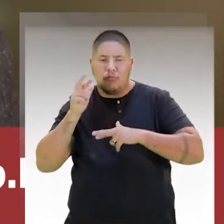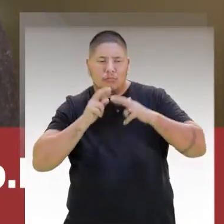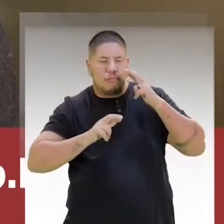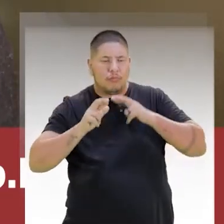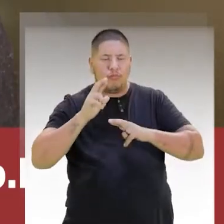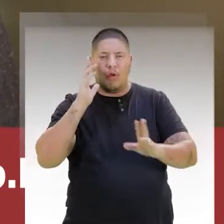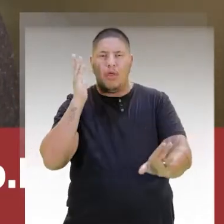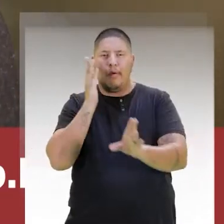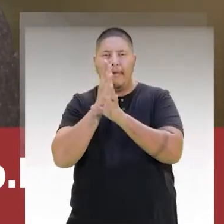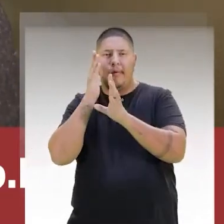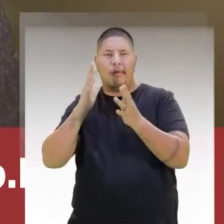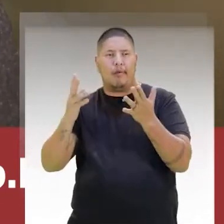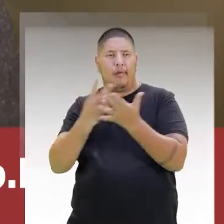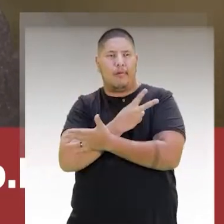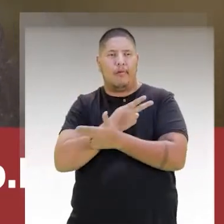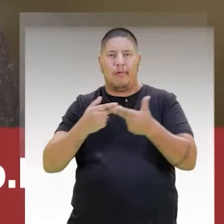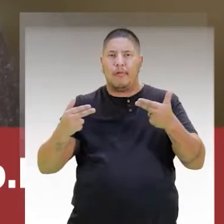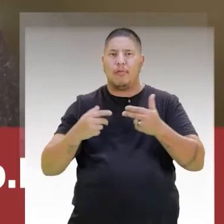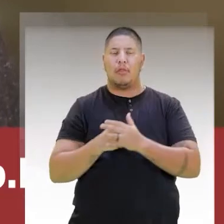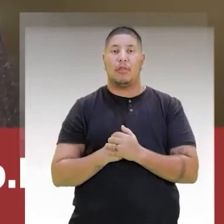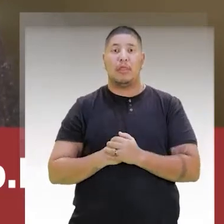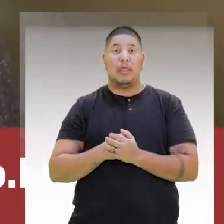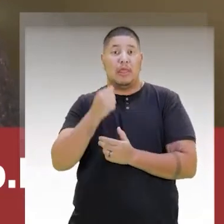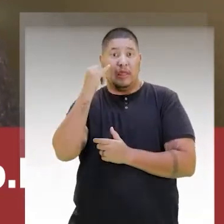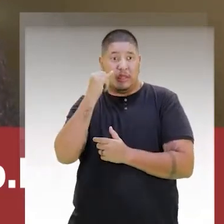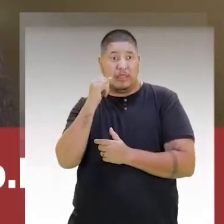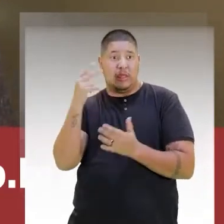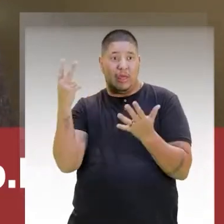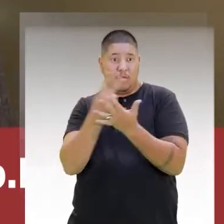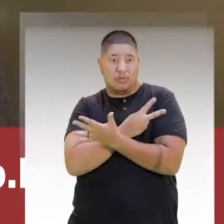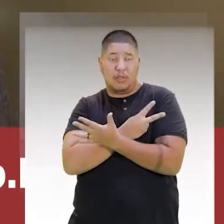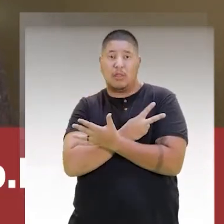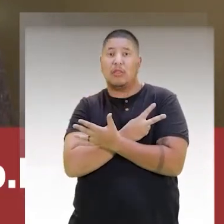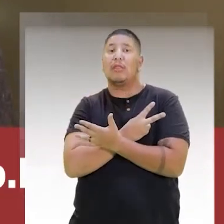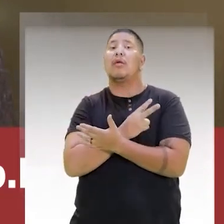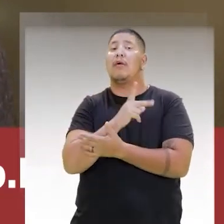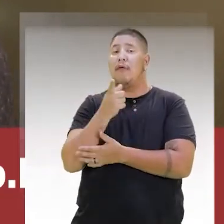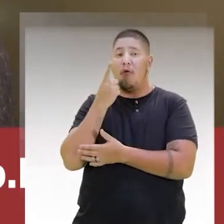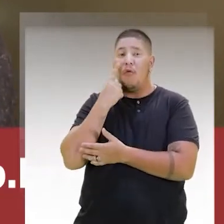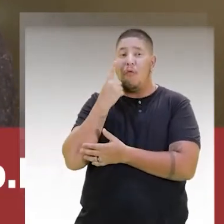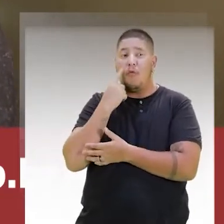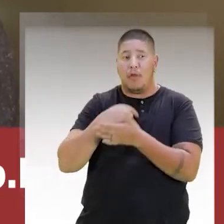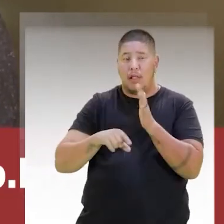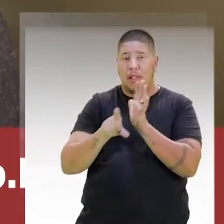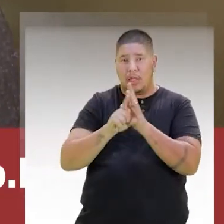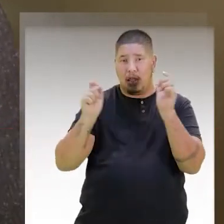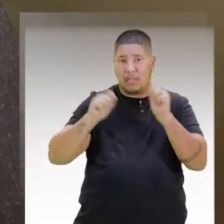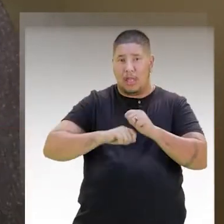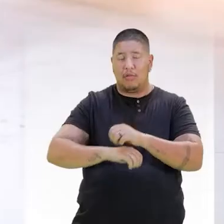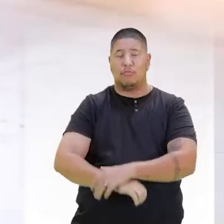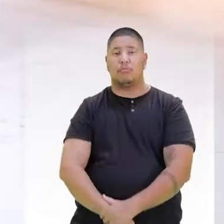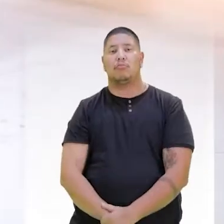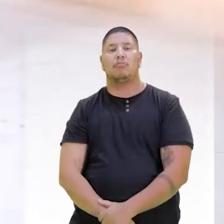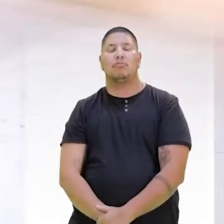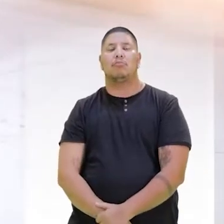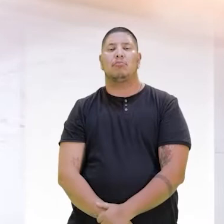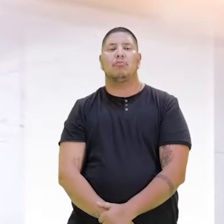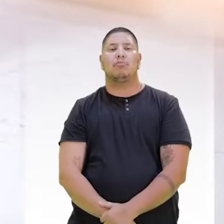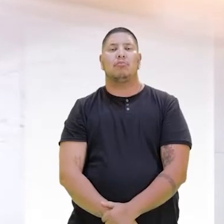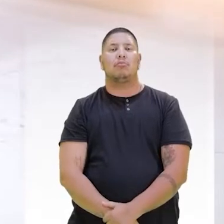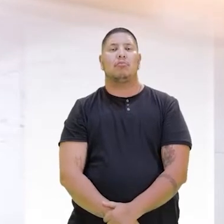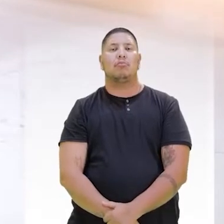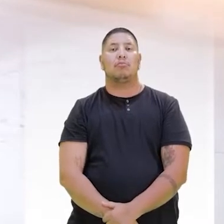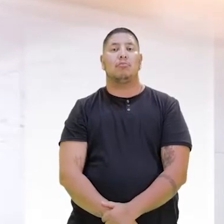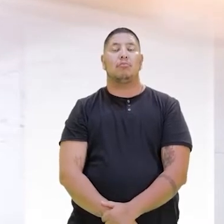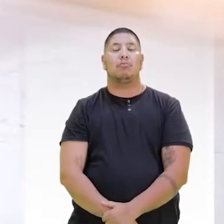condutas violadoras a esse direito e, se o caso, adotar essas medidas, como eu falei, legais cabíveis. O